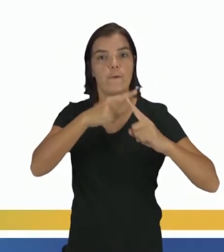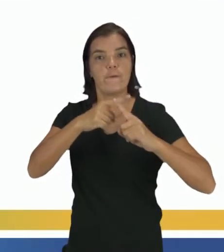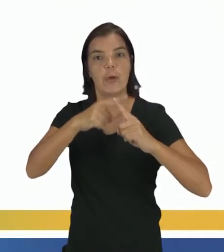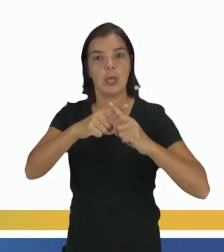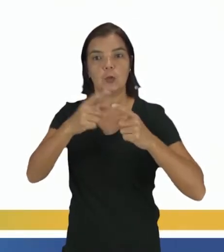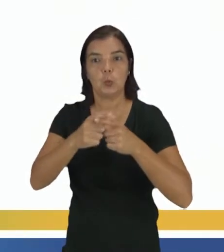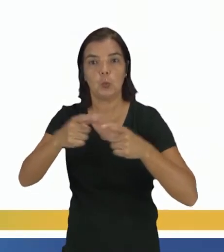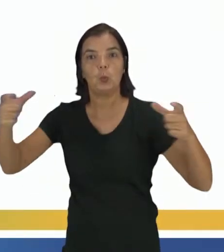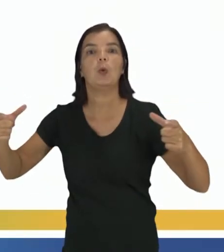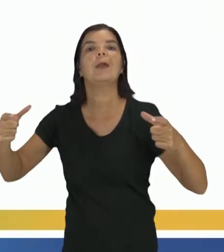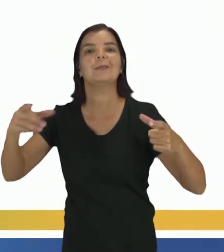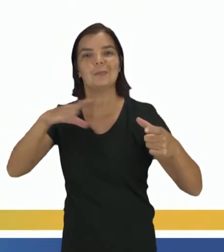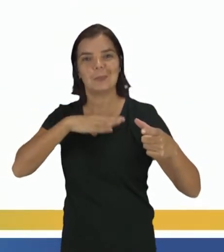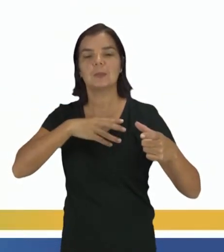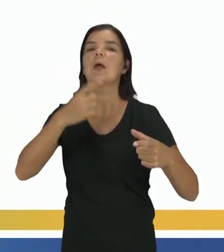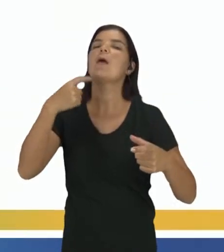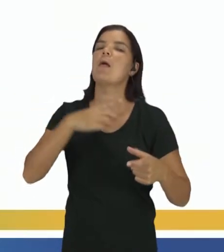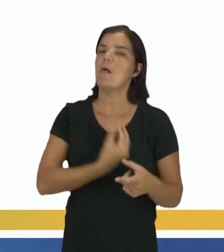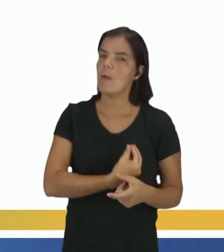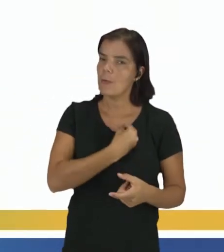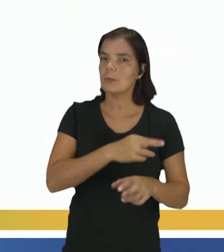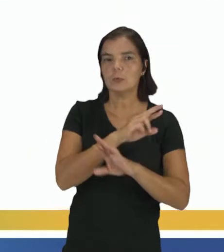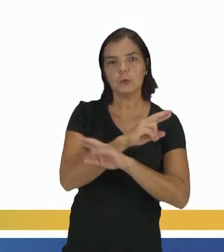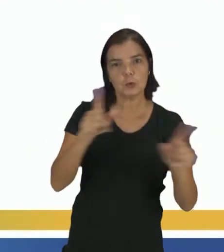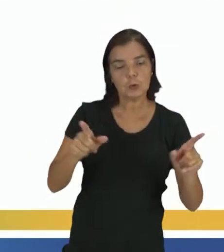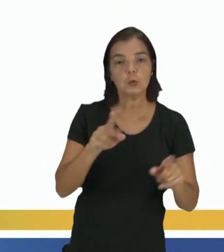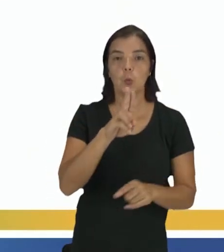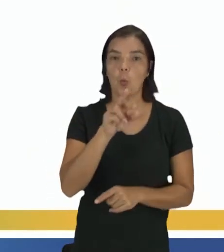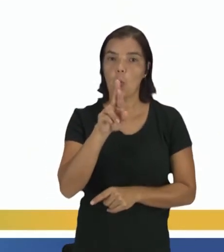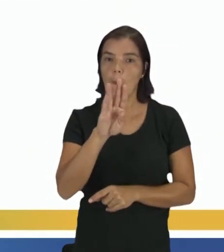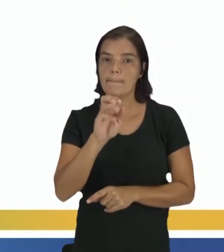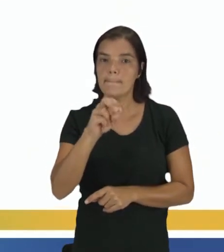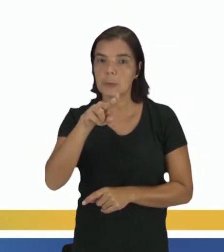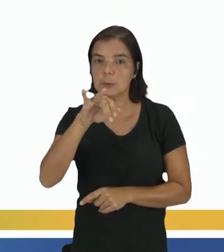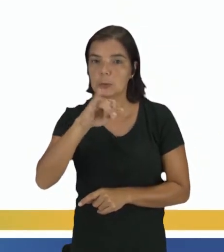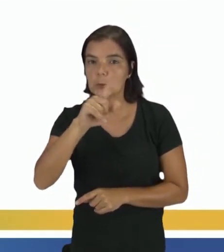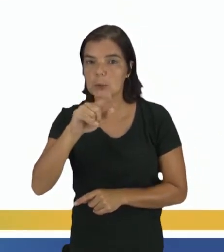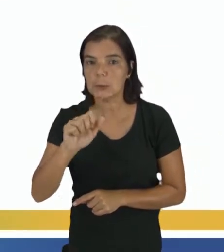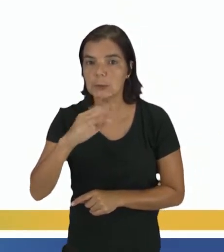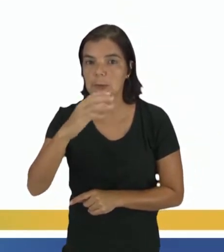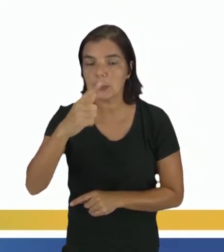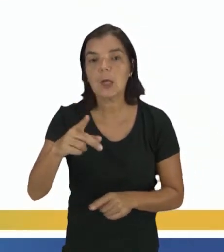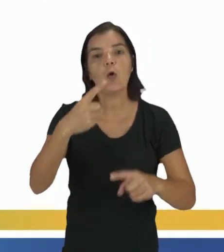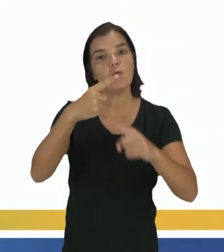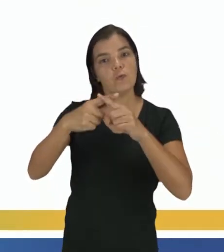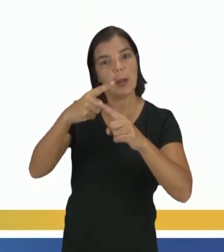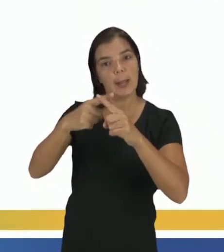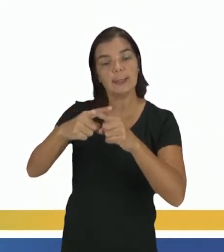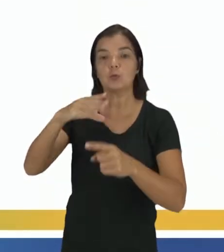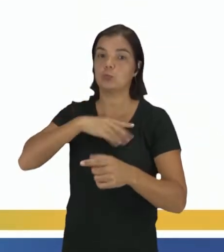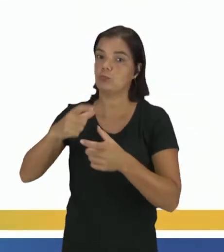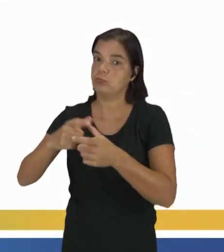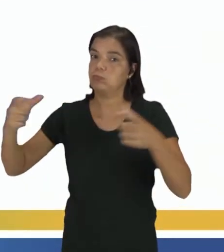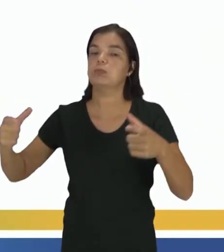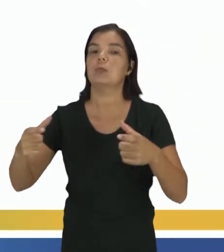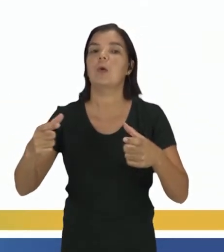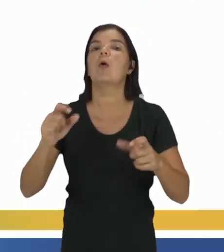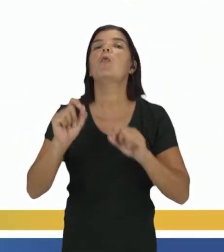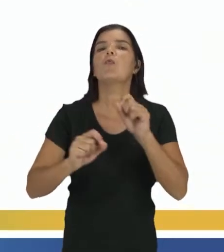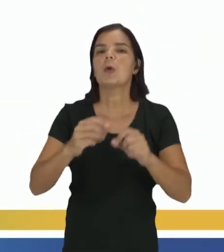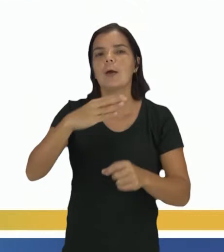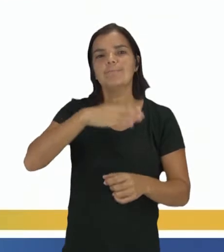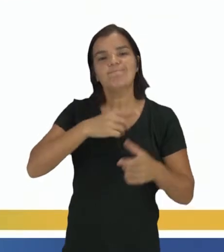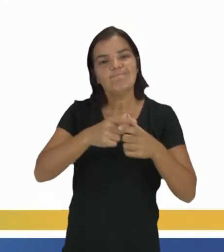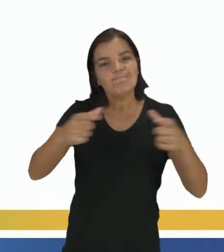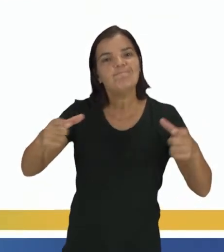crescimento urbano. Existe uma diferença entre o que é a urbanização e existe uma diferença entre o crescimento urbano. Crescimento urbano nós vamos